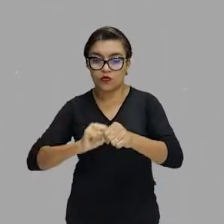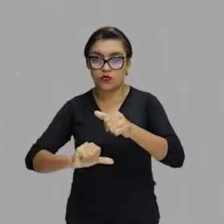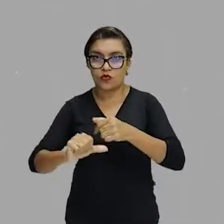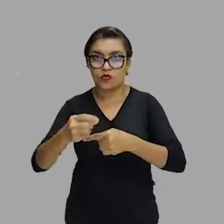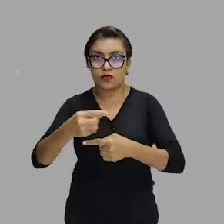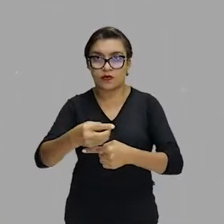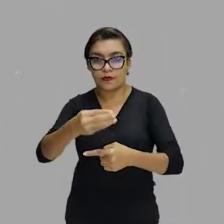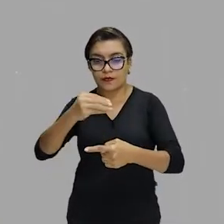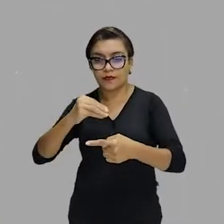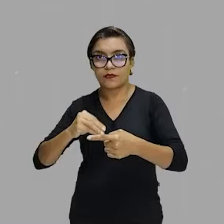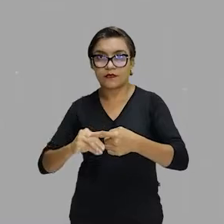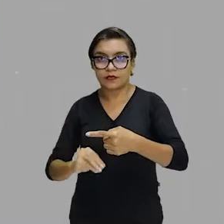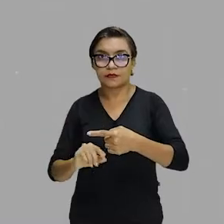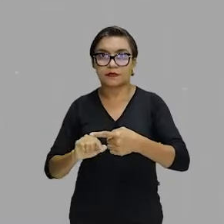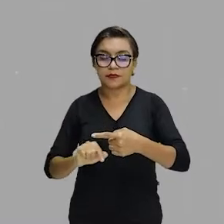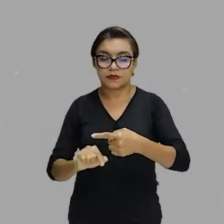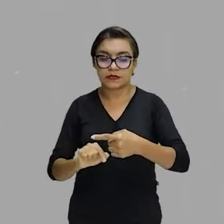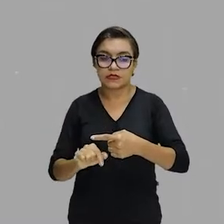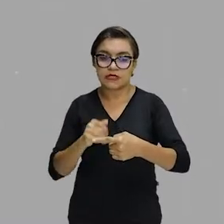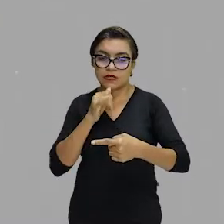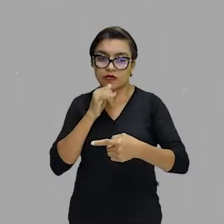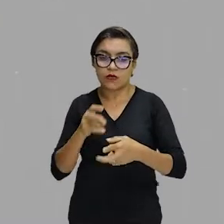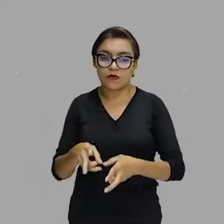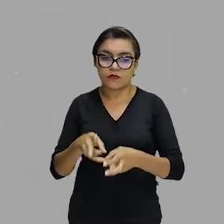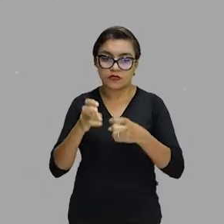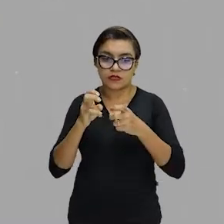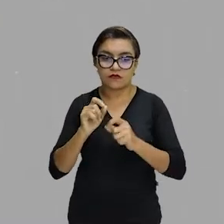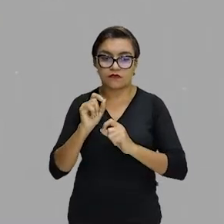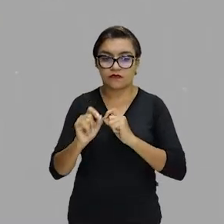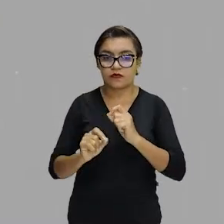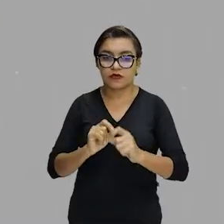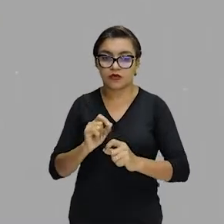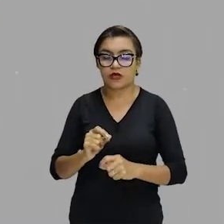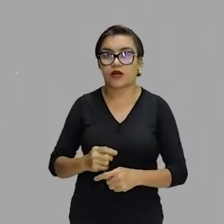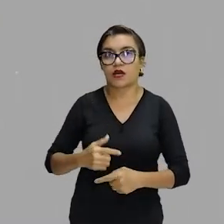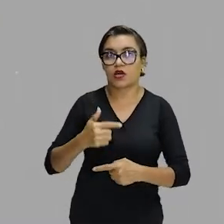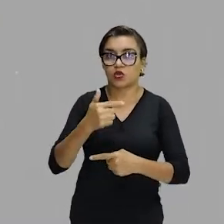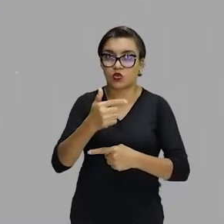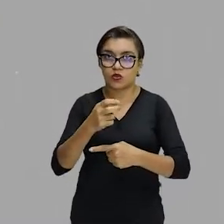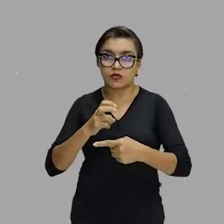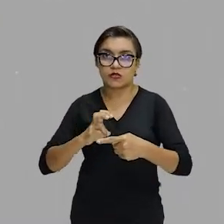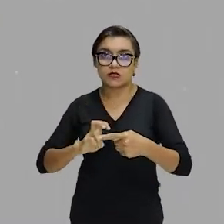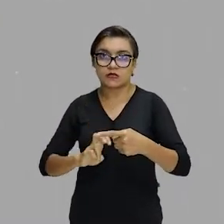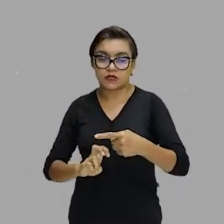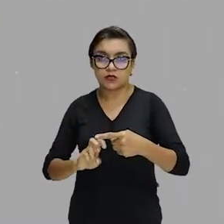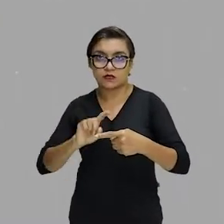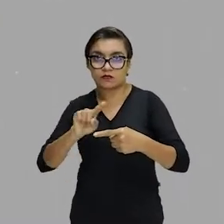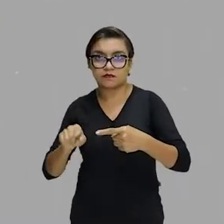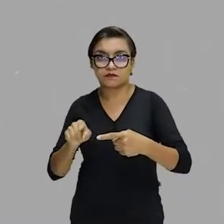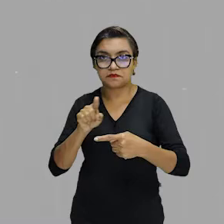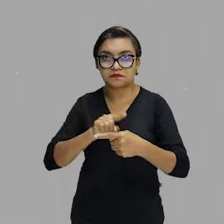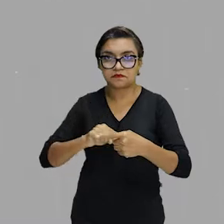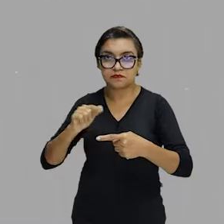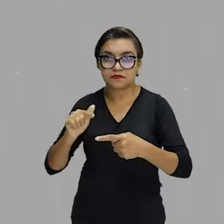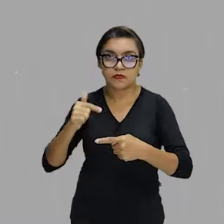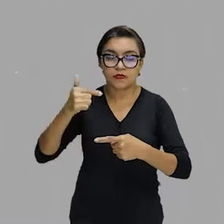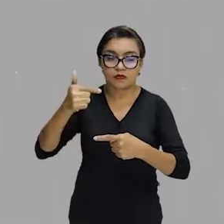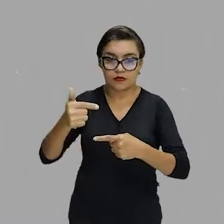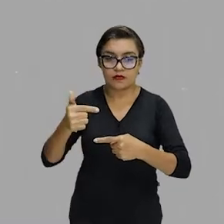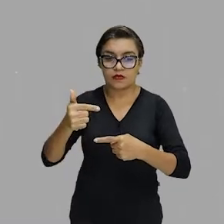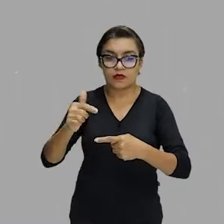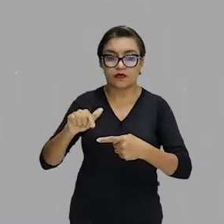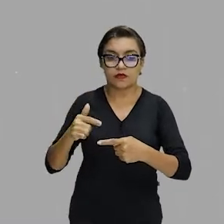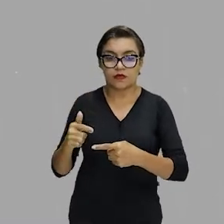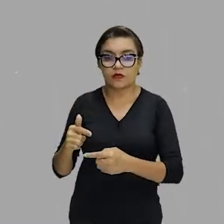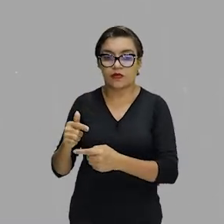tá? Observa que eu tenho o 2/5 elevados a menos 2 e do jeitinho que apareceu foi lá